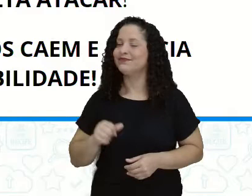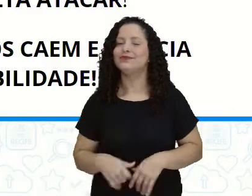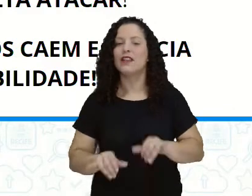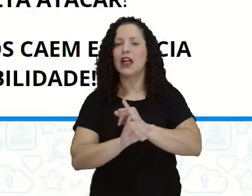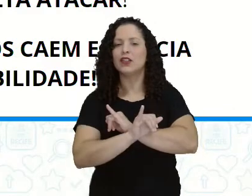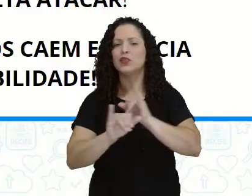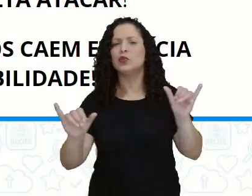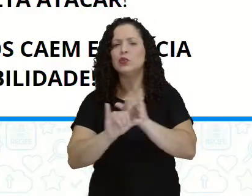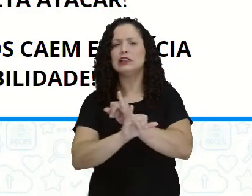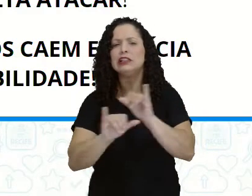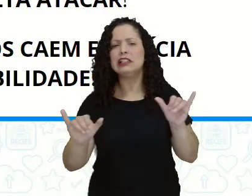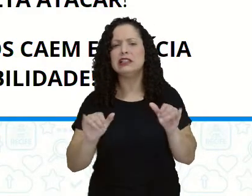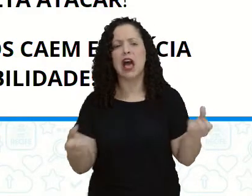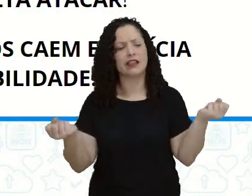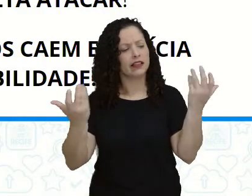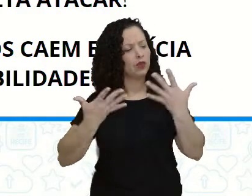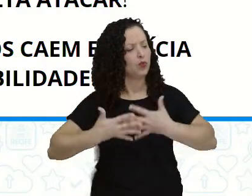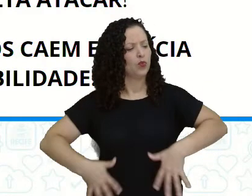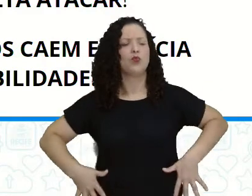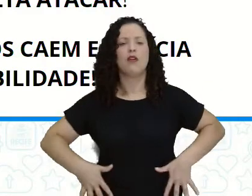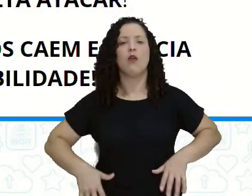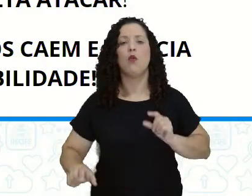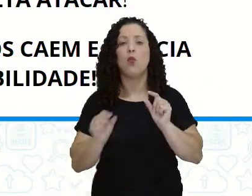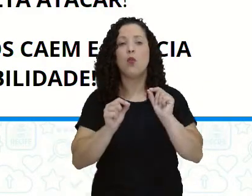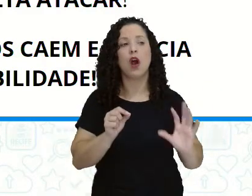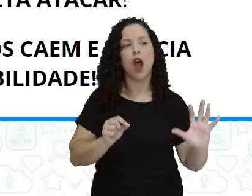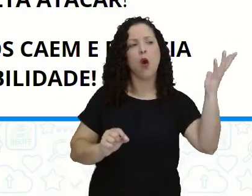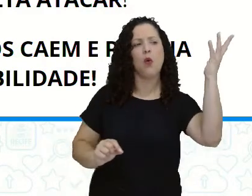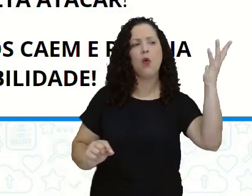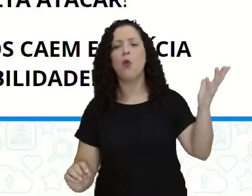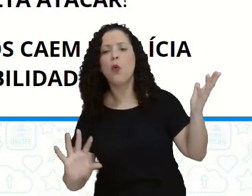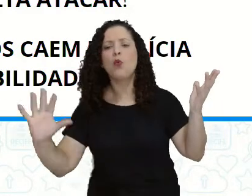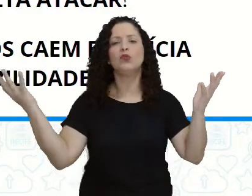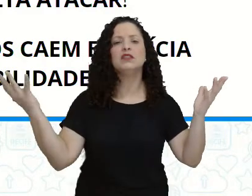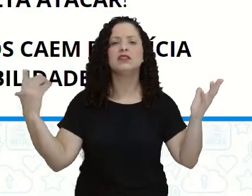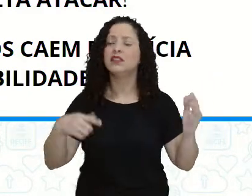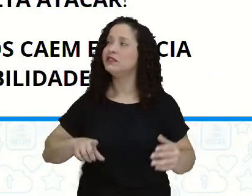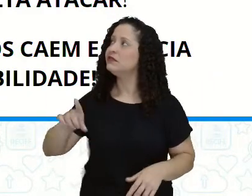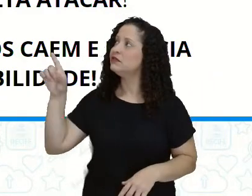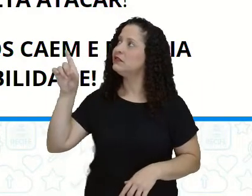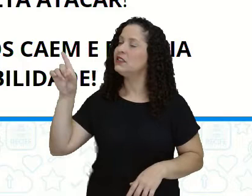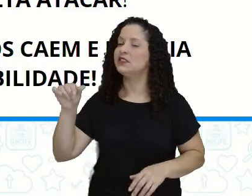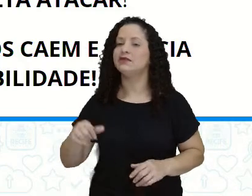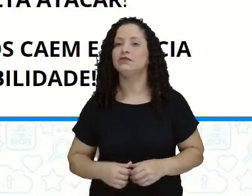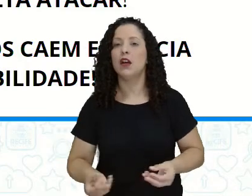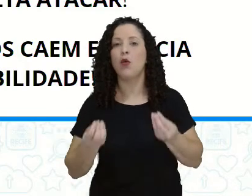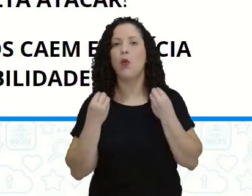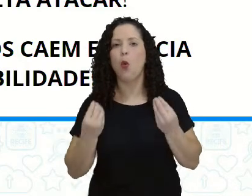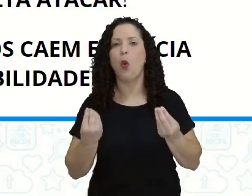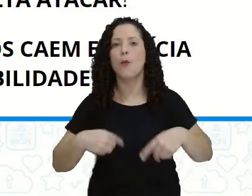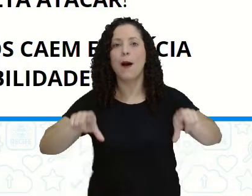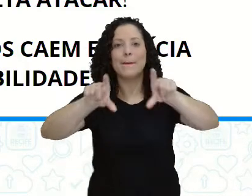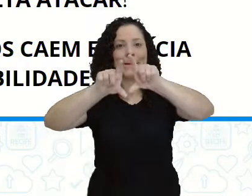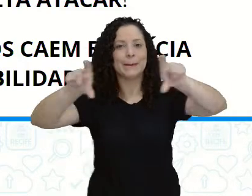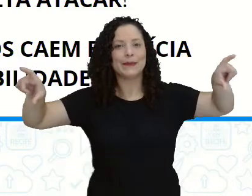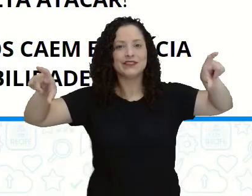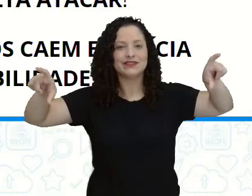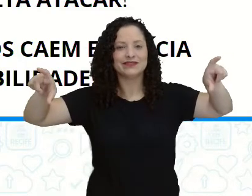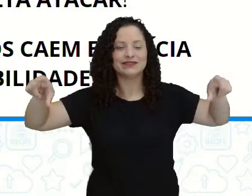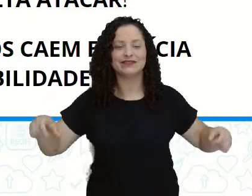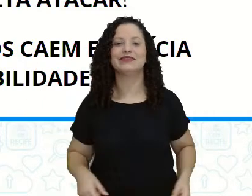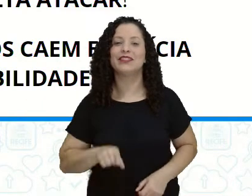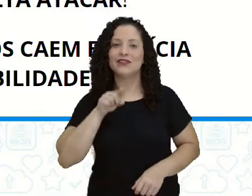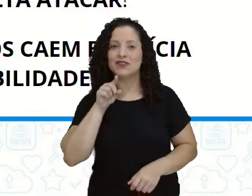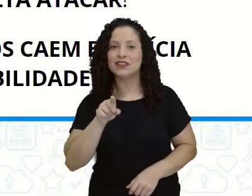fosse imparcial sobre os acontecimentos apresentados nesse jornal aí, como seria a manchete? Marque uma